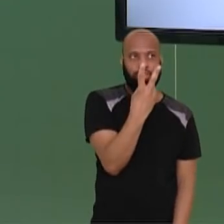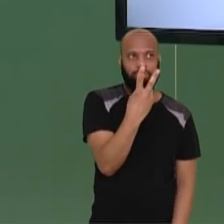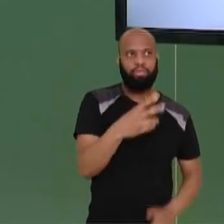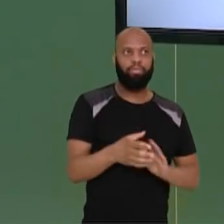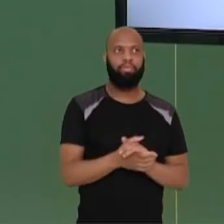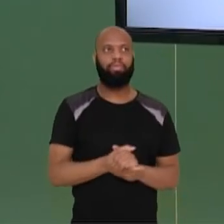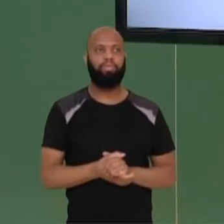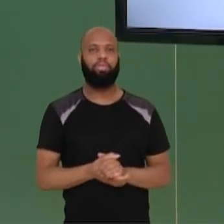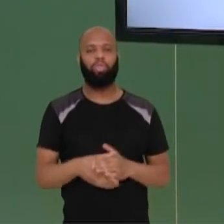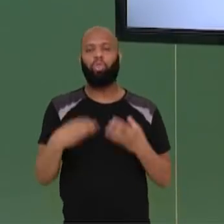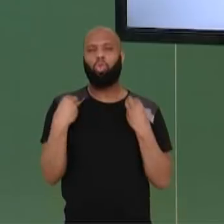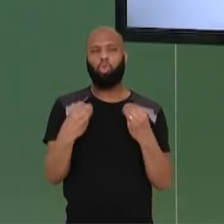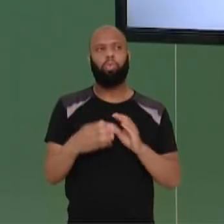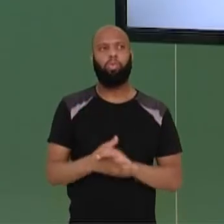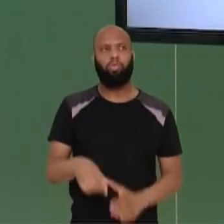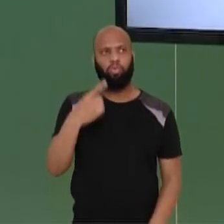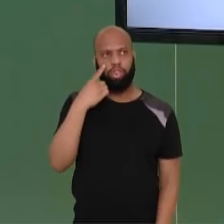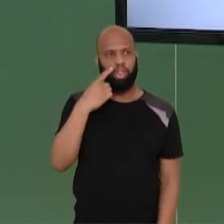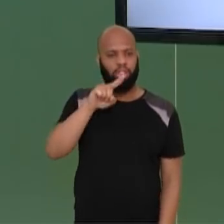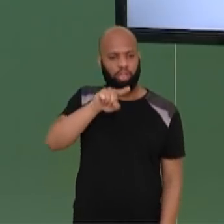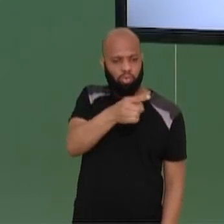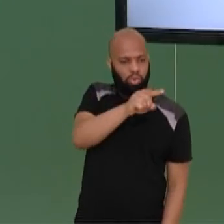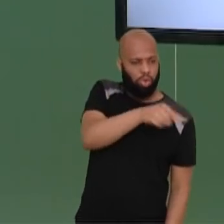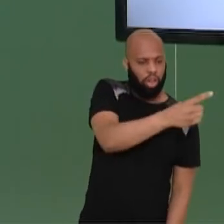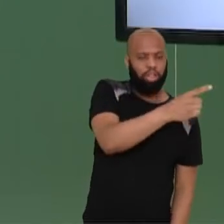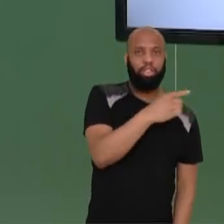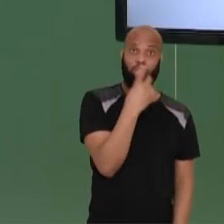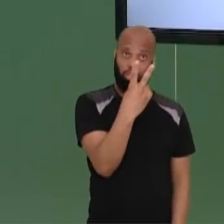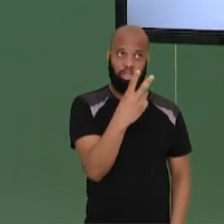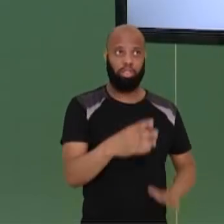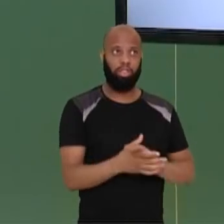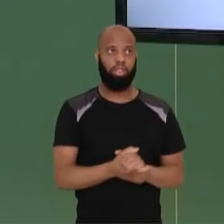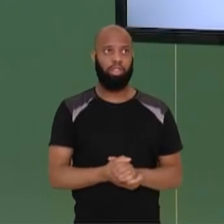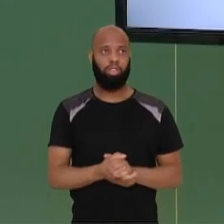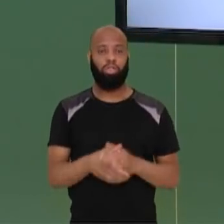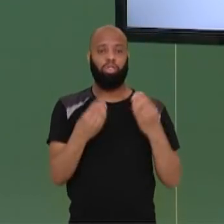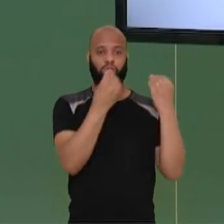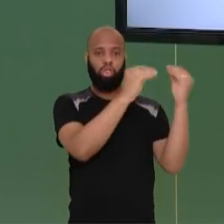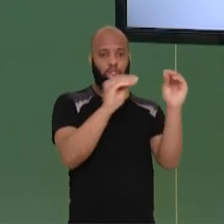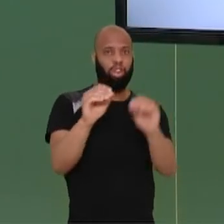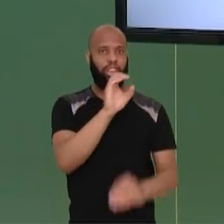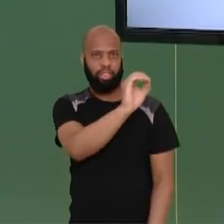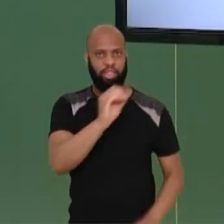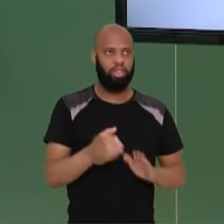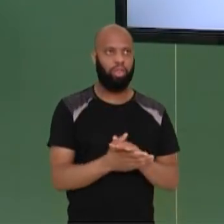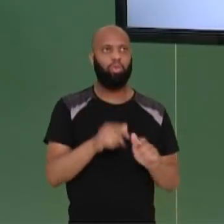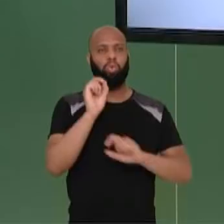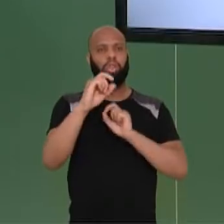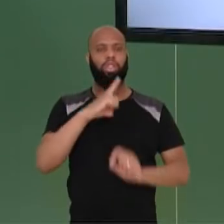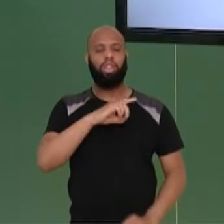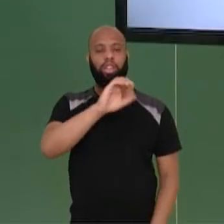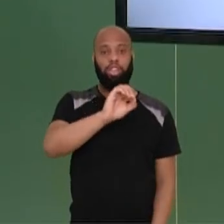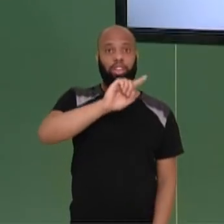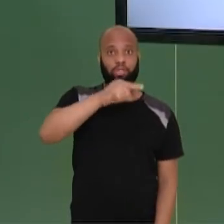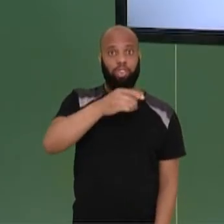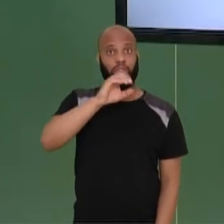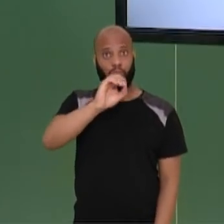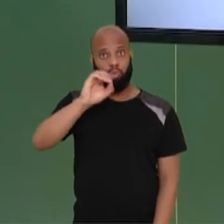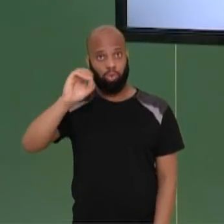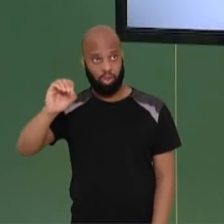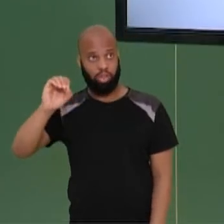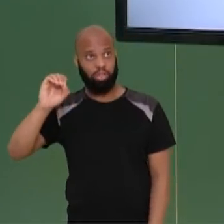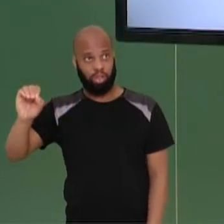Então, ele está aqui, ó, 1, 2. Então, enche de zerinhos ali na frente. Então, o que nós teremos?